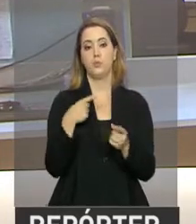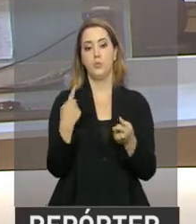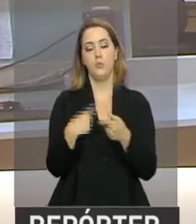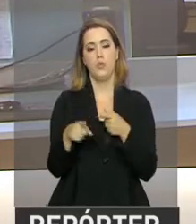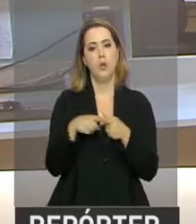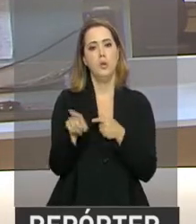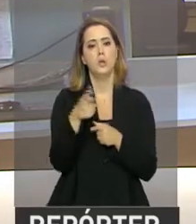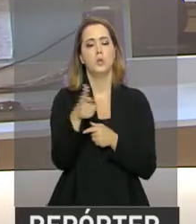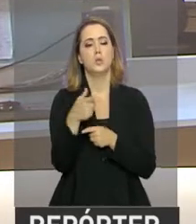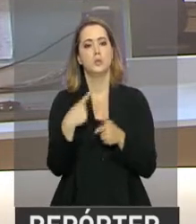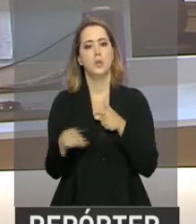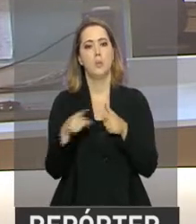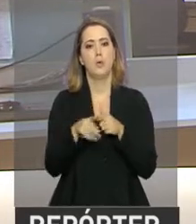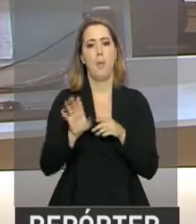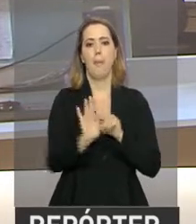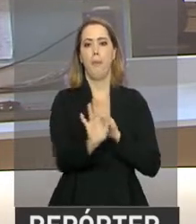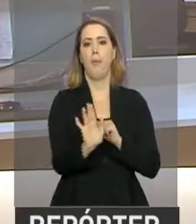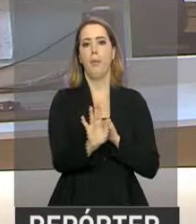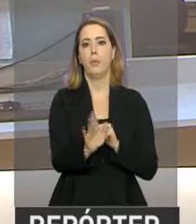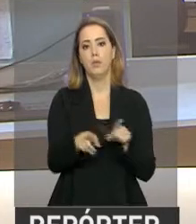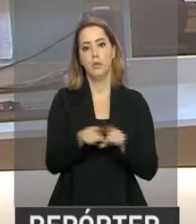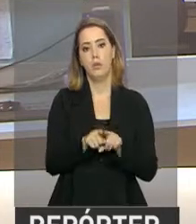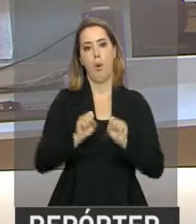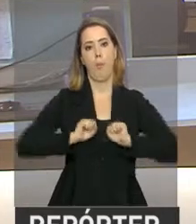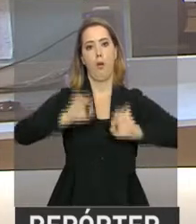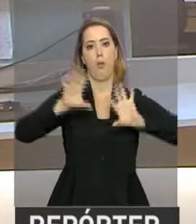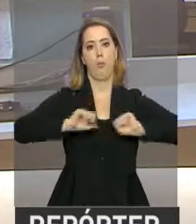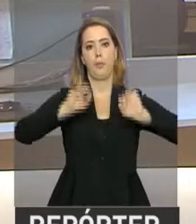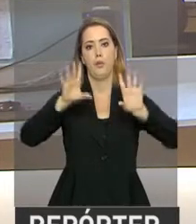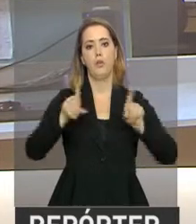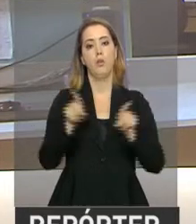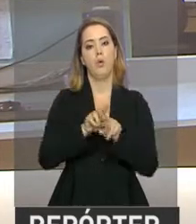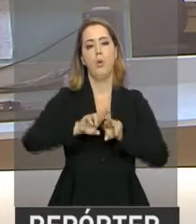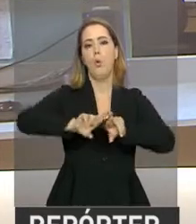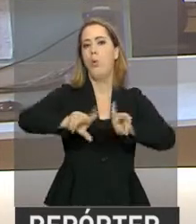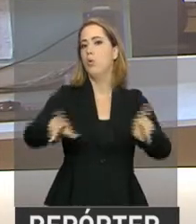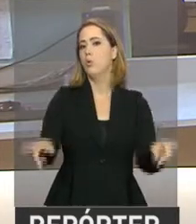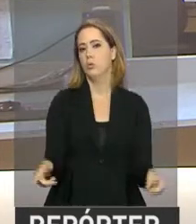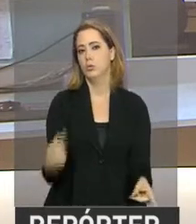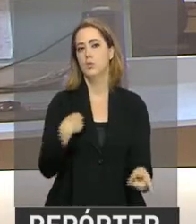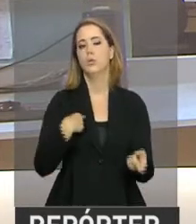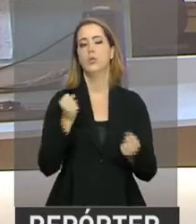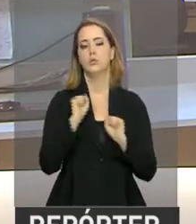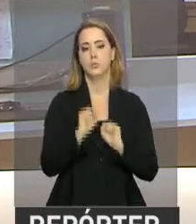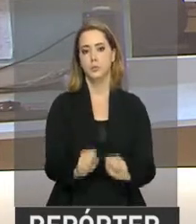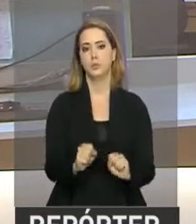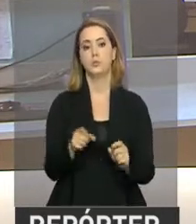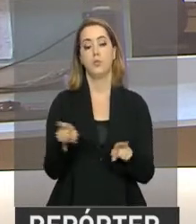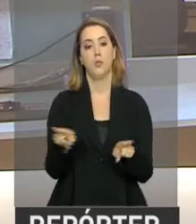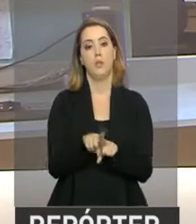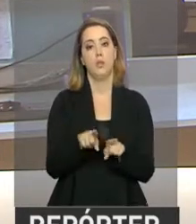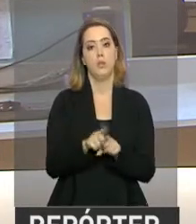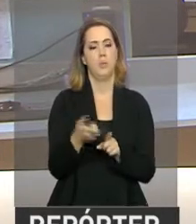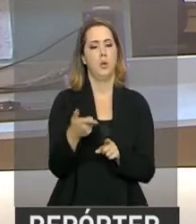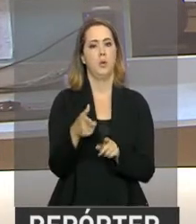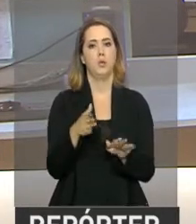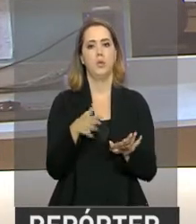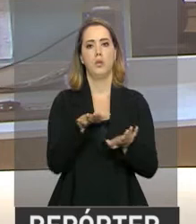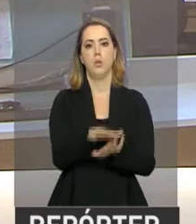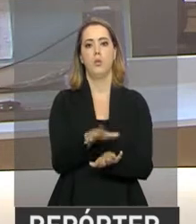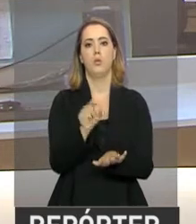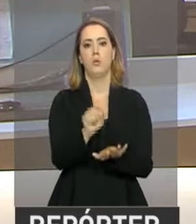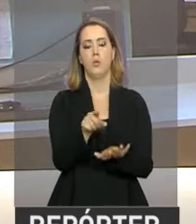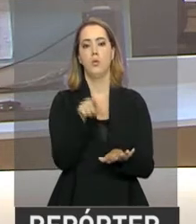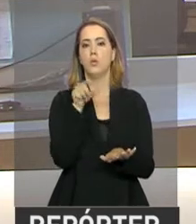não leva em consideração buzinas alarmes sinais de marcha ré e demais componentes obrigatórios do veículo também não estão incluídos na decisão